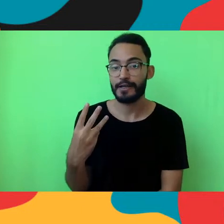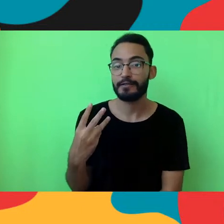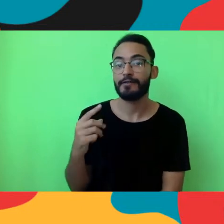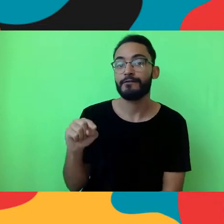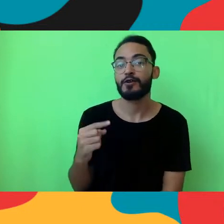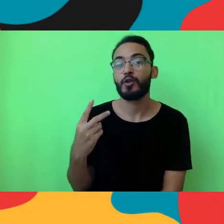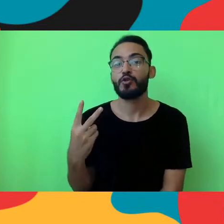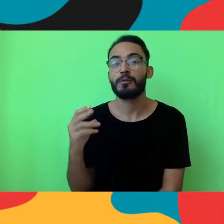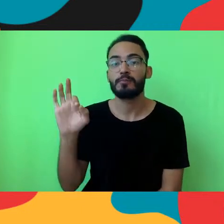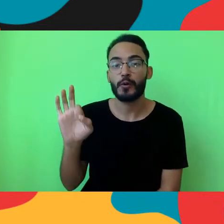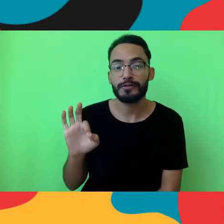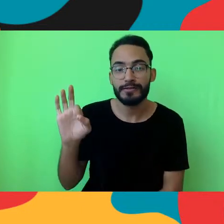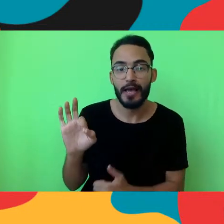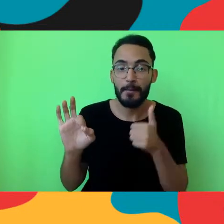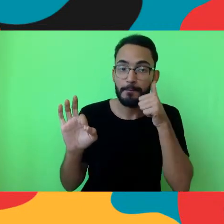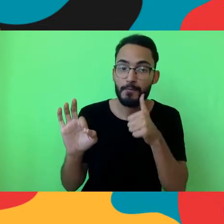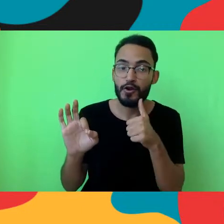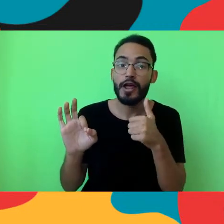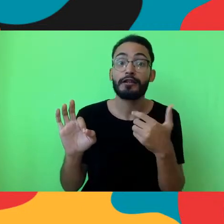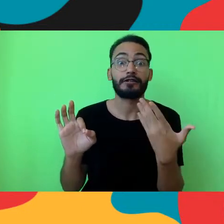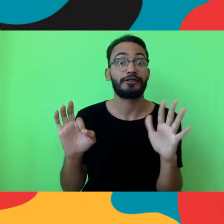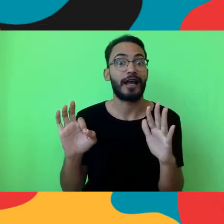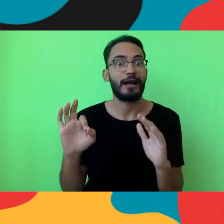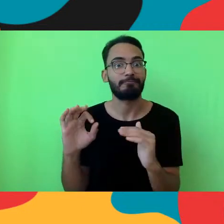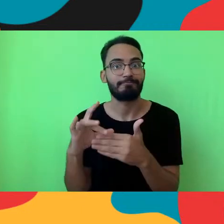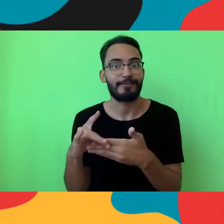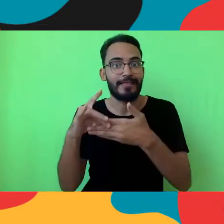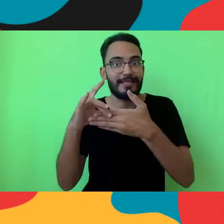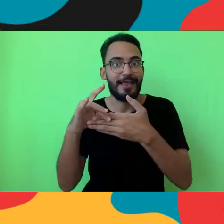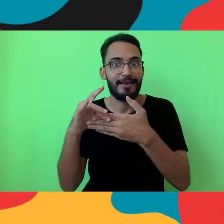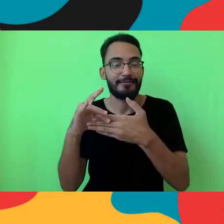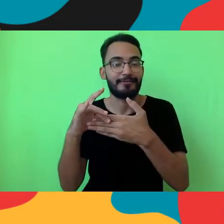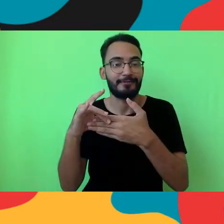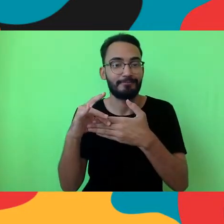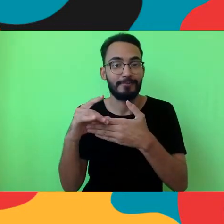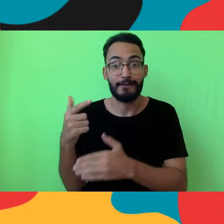23,2% de mulheres em posição de alta liderança. E